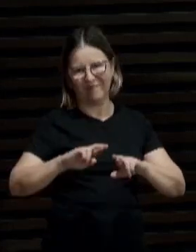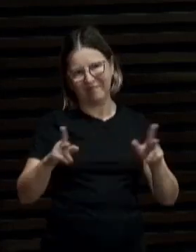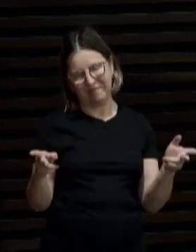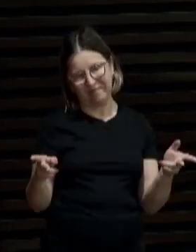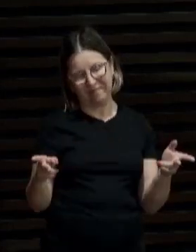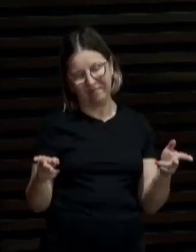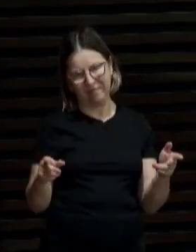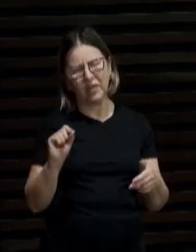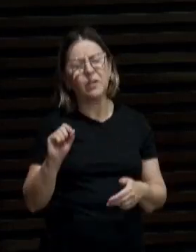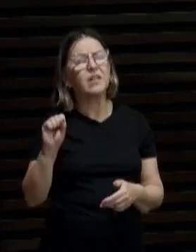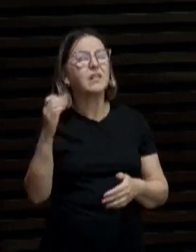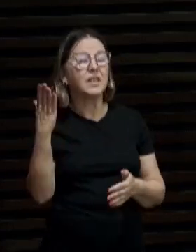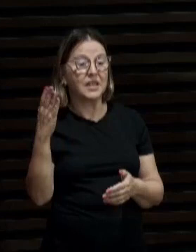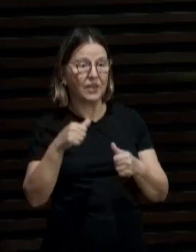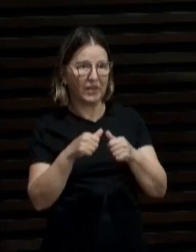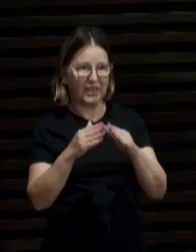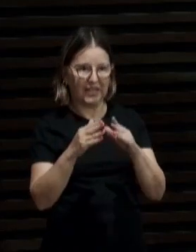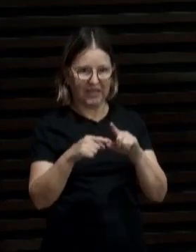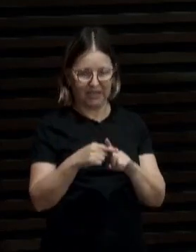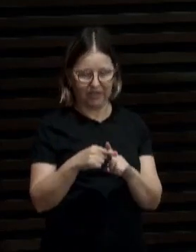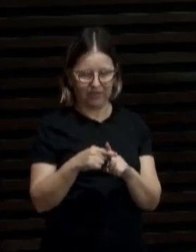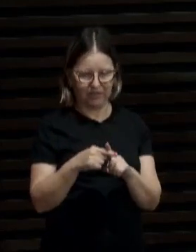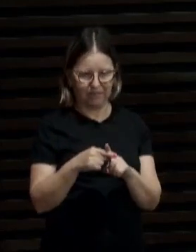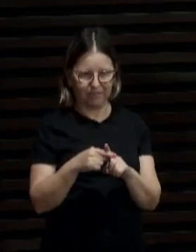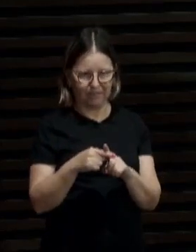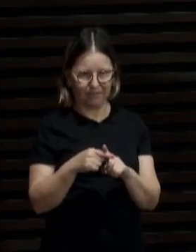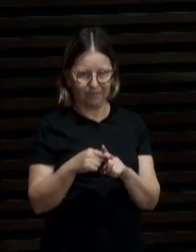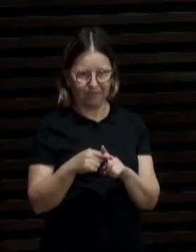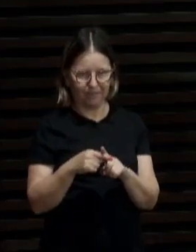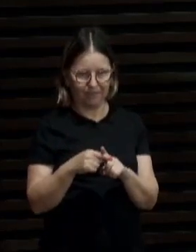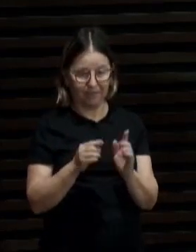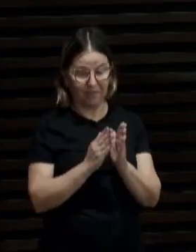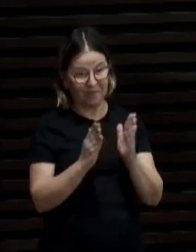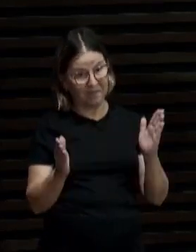O que aconteceu com essa igreja poucas décadas depois?